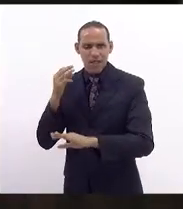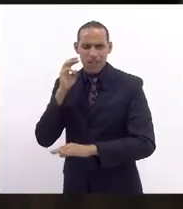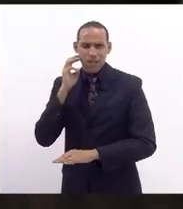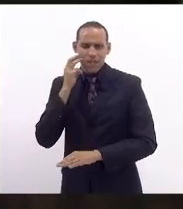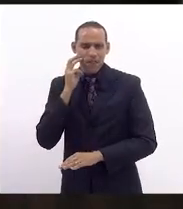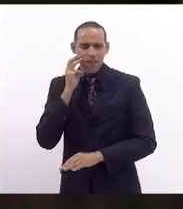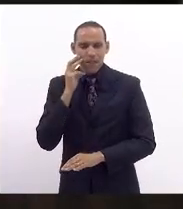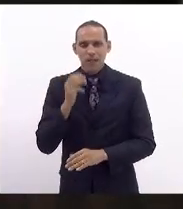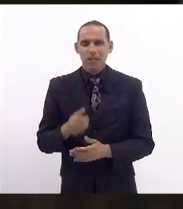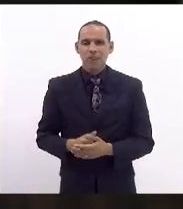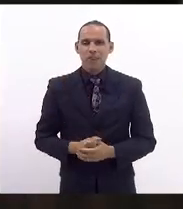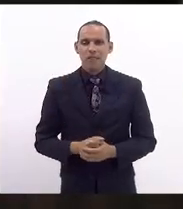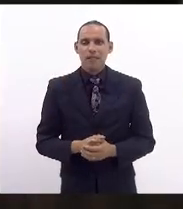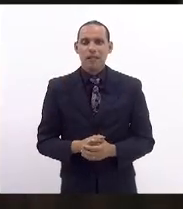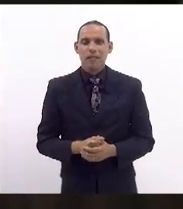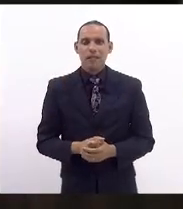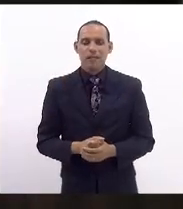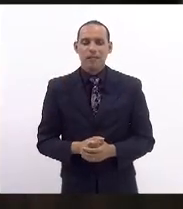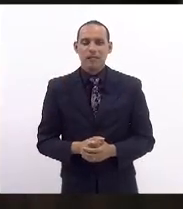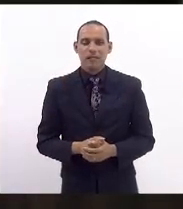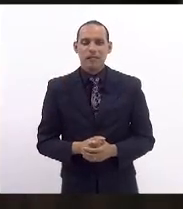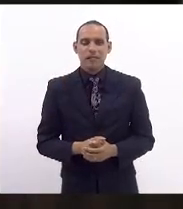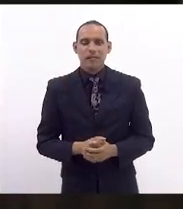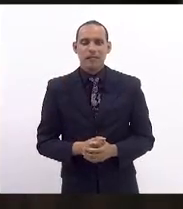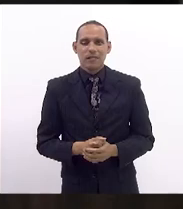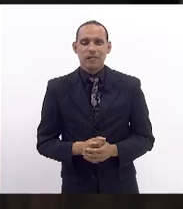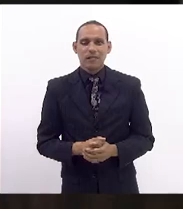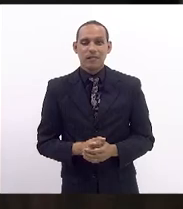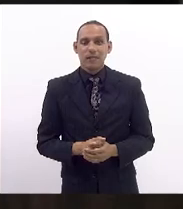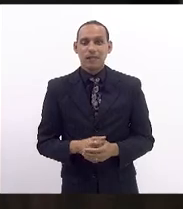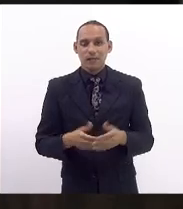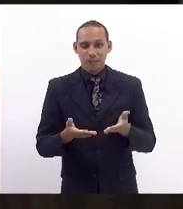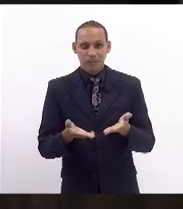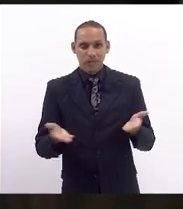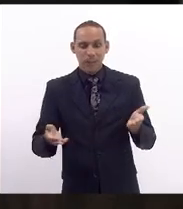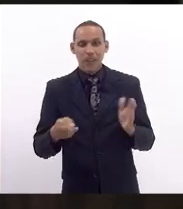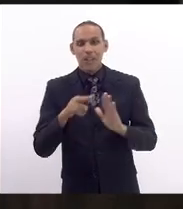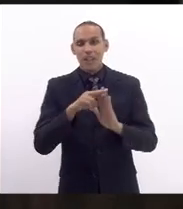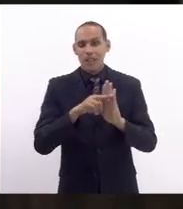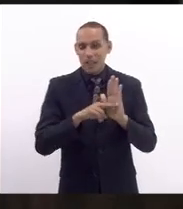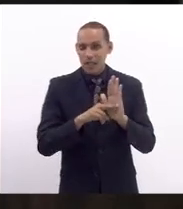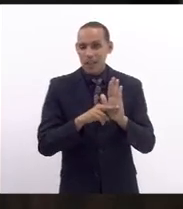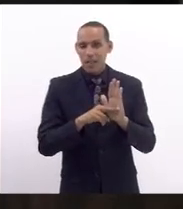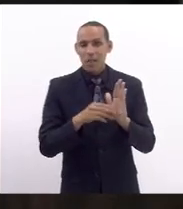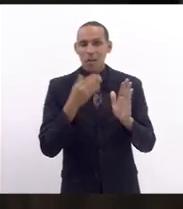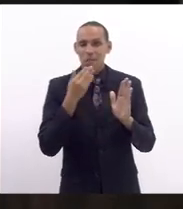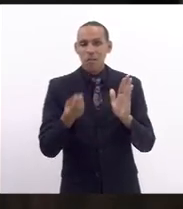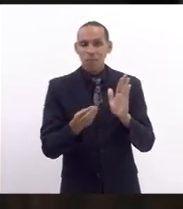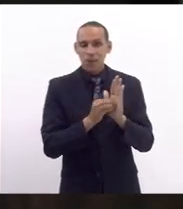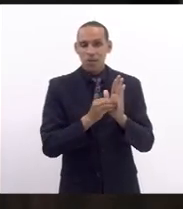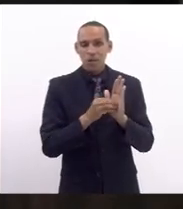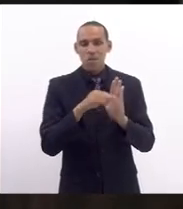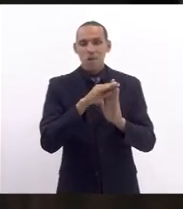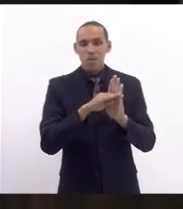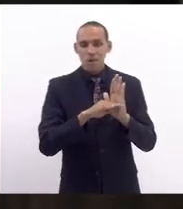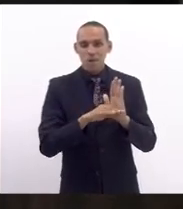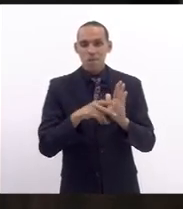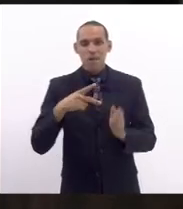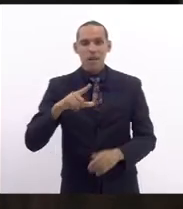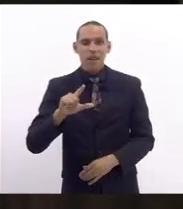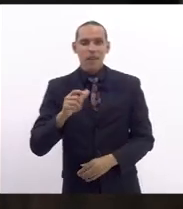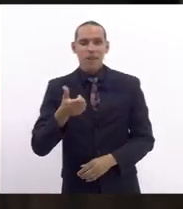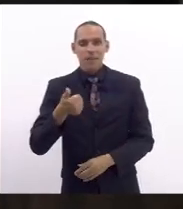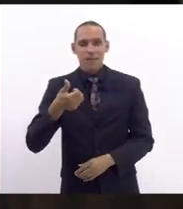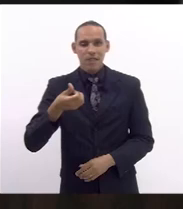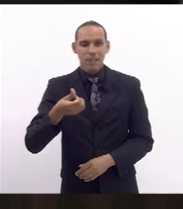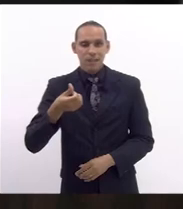deputado José Carneiro lá sobre a mesa seguinte já que alimentos aqui é inclusão na ordem do dia do pl